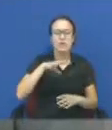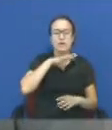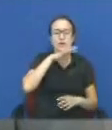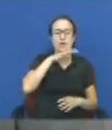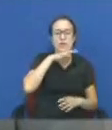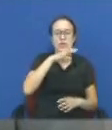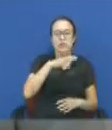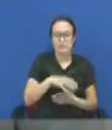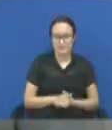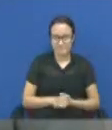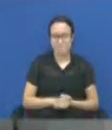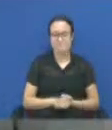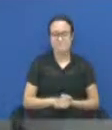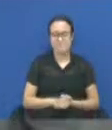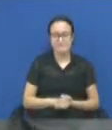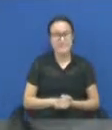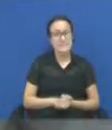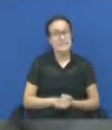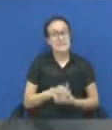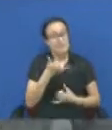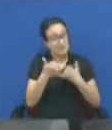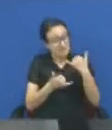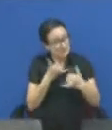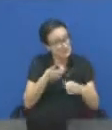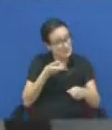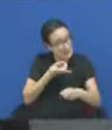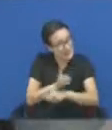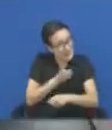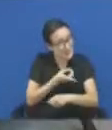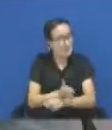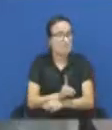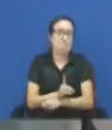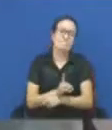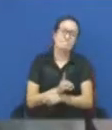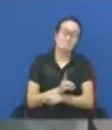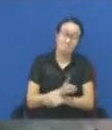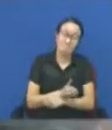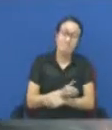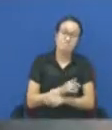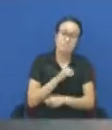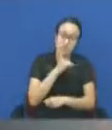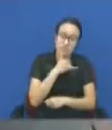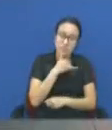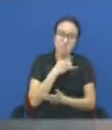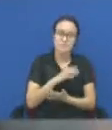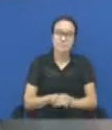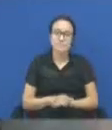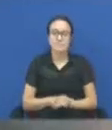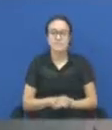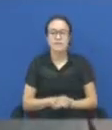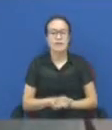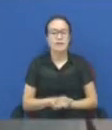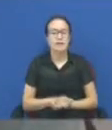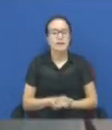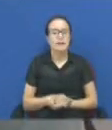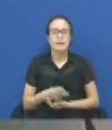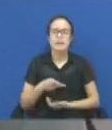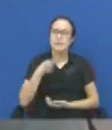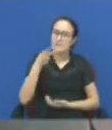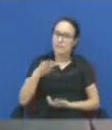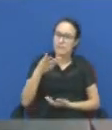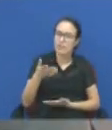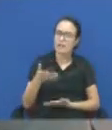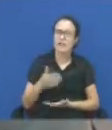como vereador da Câmara Municipal de Limeira. Então, somente dizer mais uma vez, e